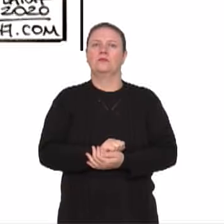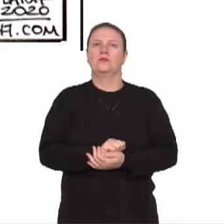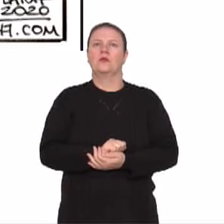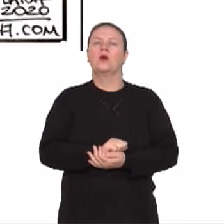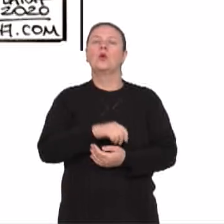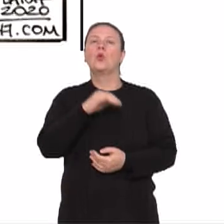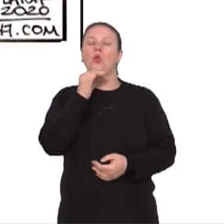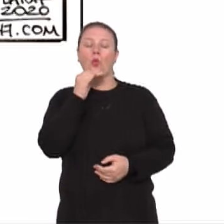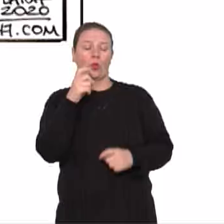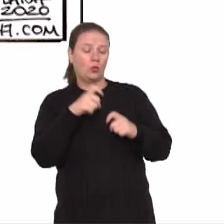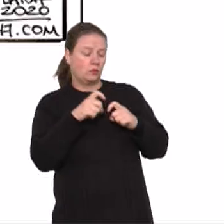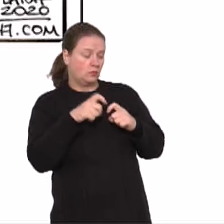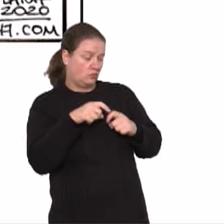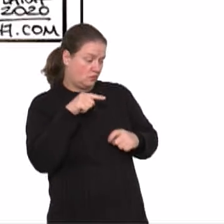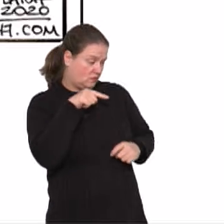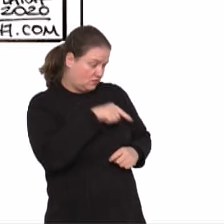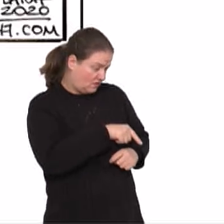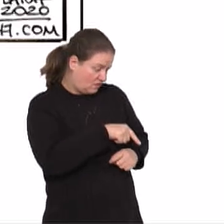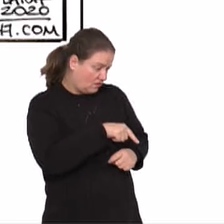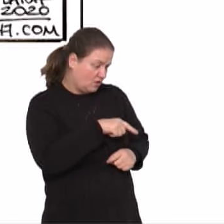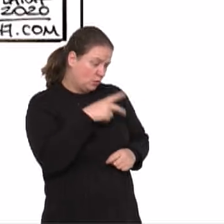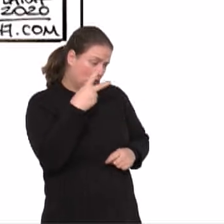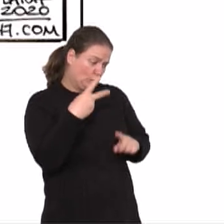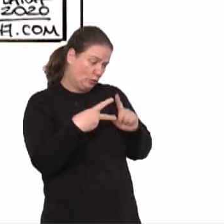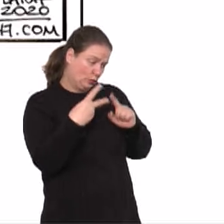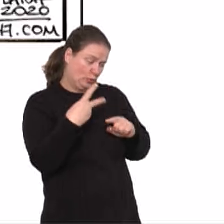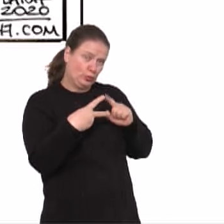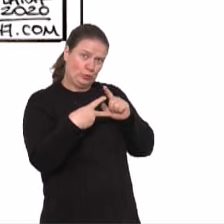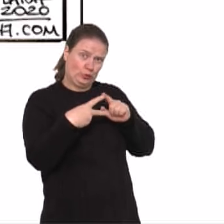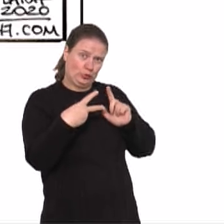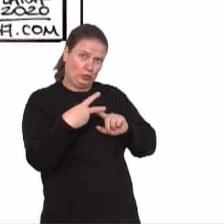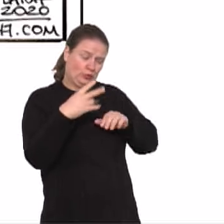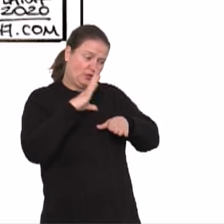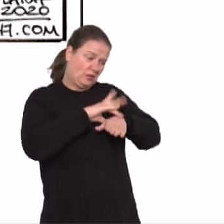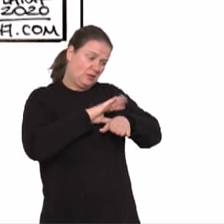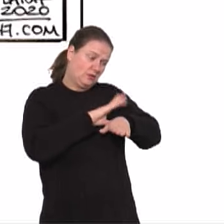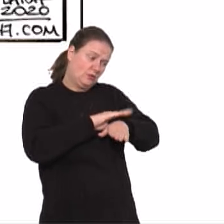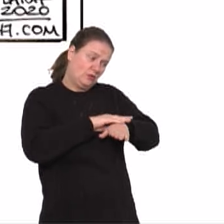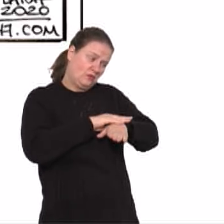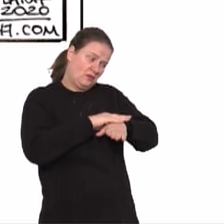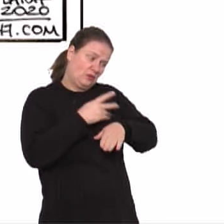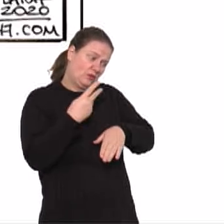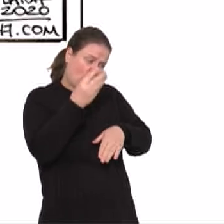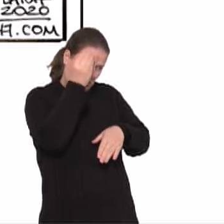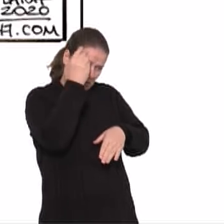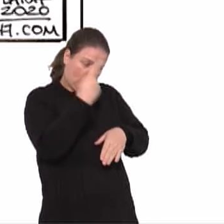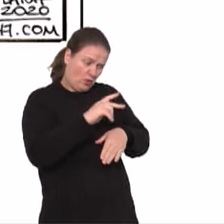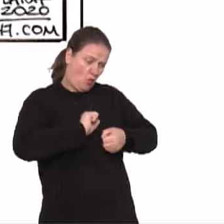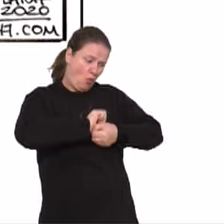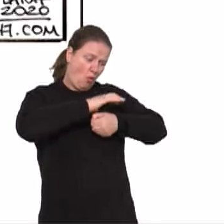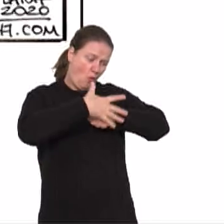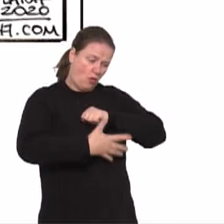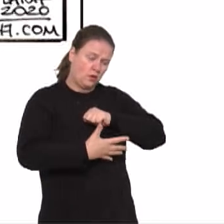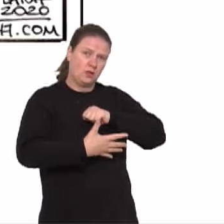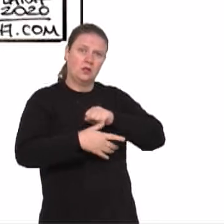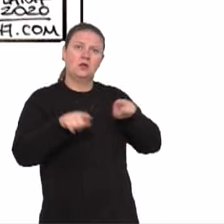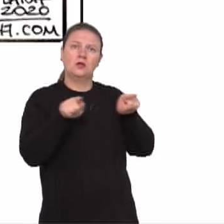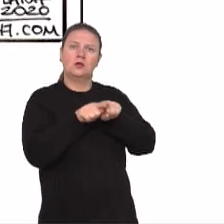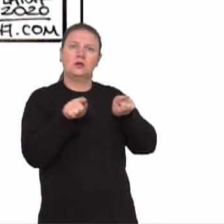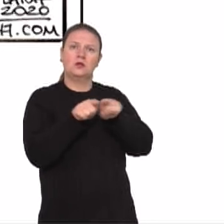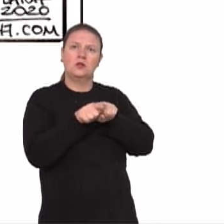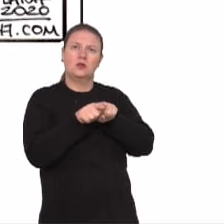dizendo: seu diagnóstico indica que são 2 as doenças que te acometem: o coronavírus e a